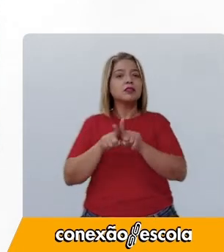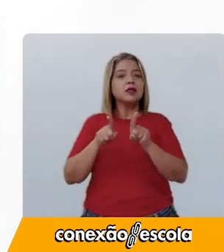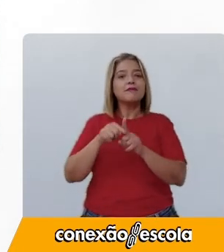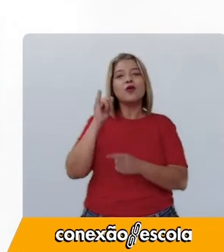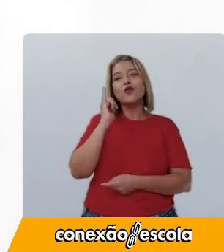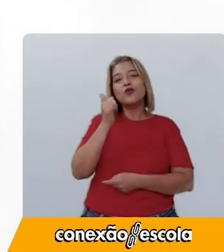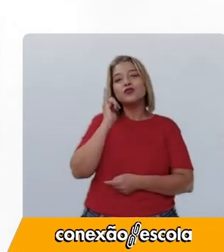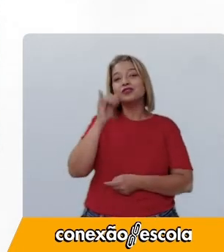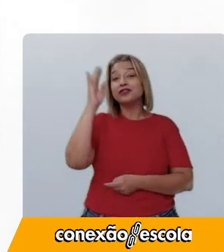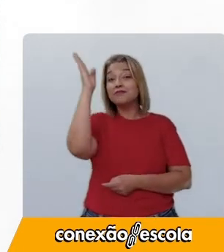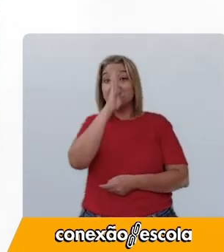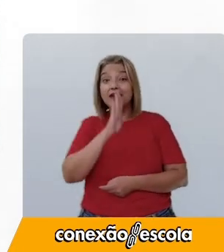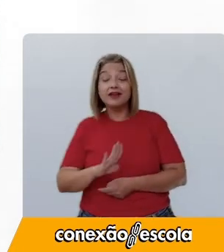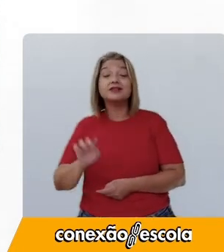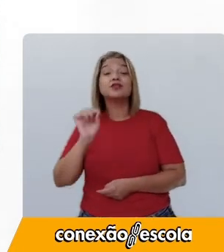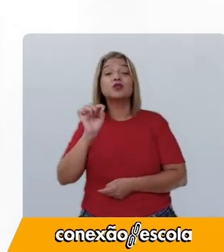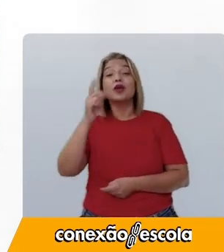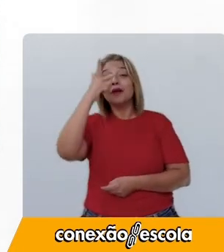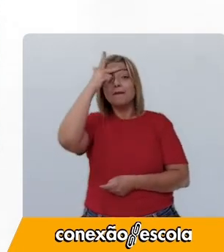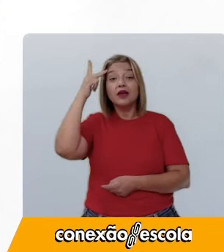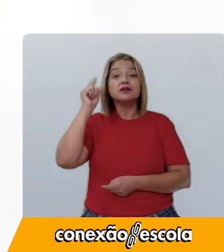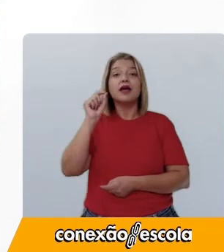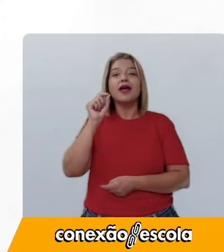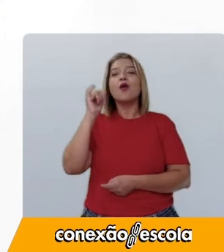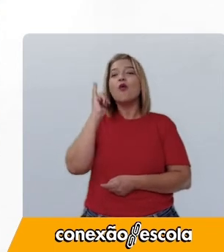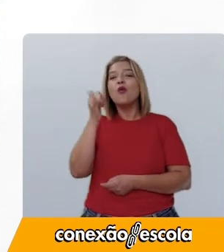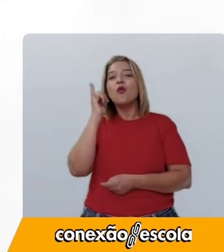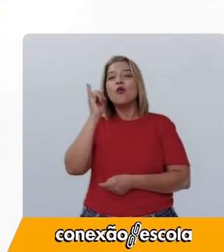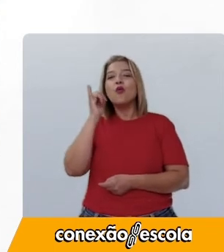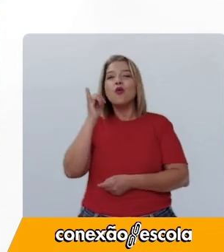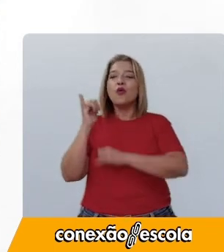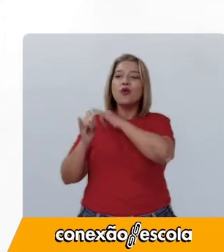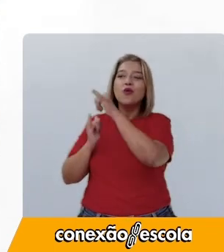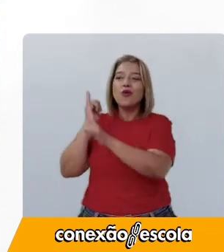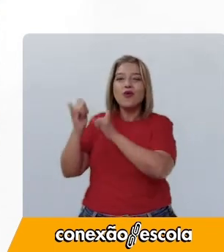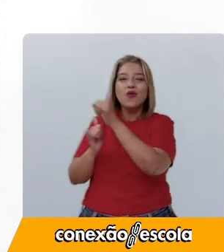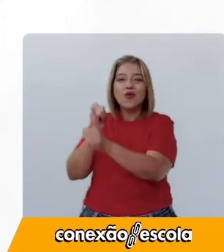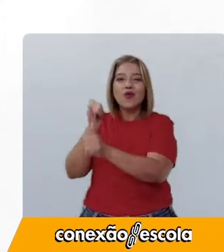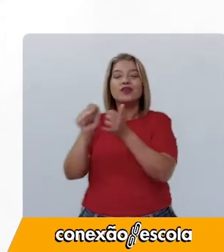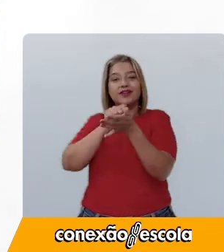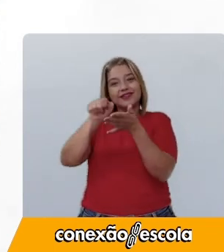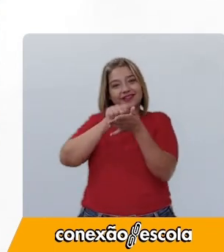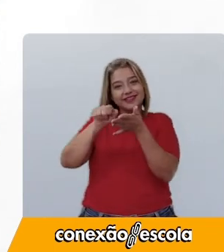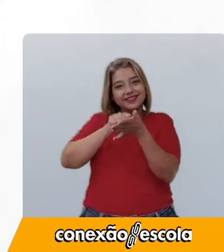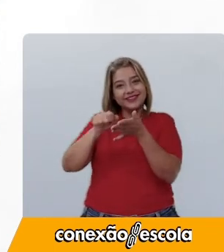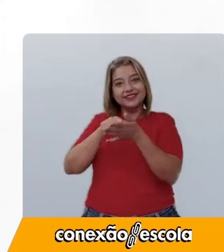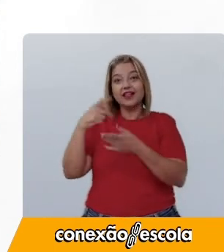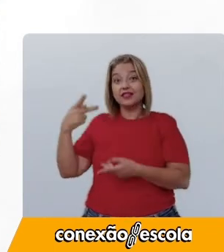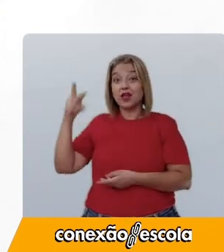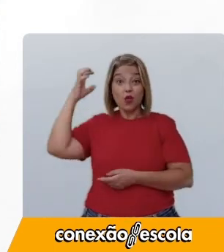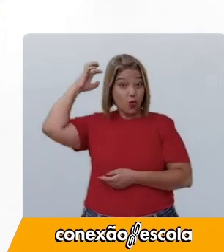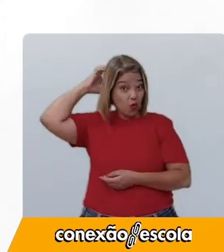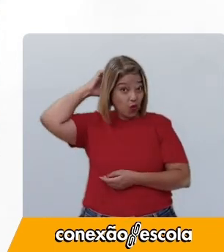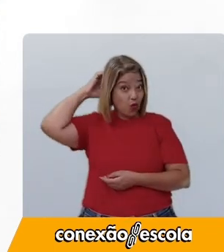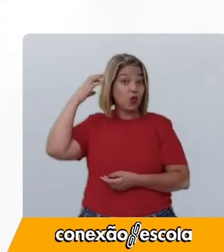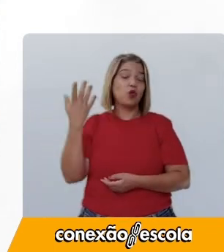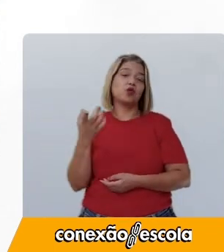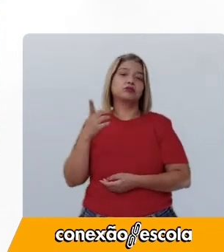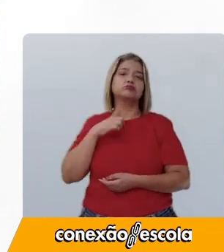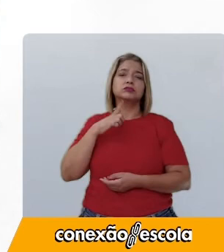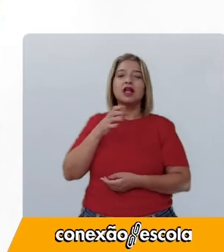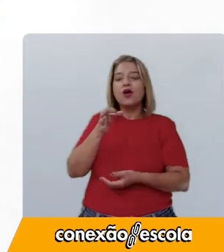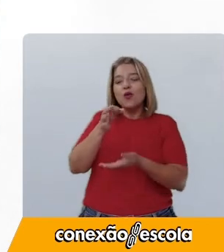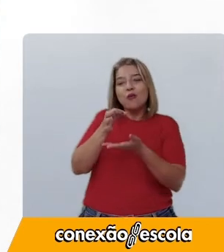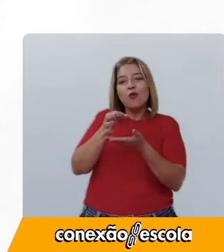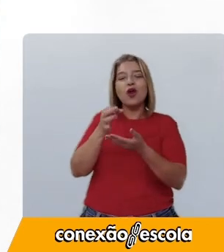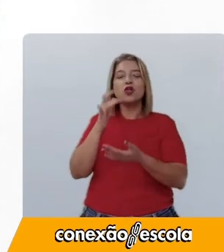contista brasileira. Contista é a pessoa que escreve contos. Tem vários contos da Cora que a gente vê. A moeda de